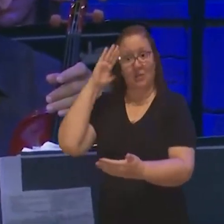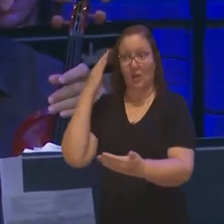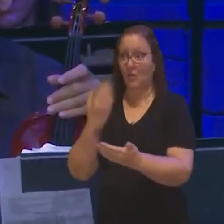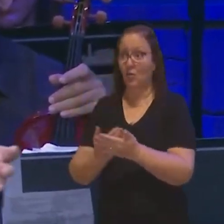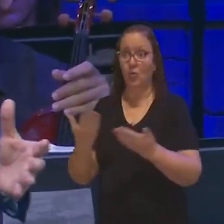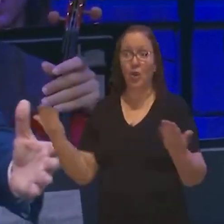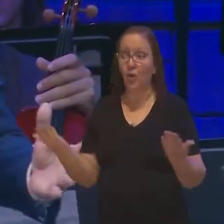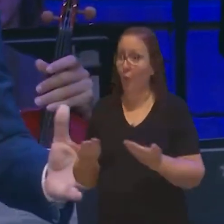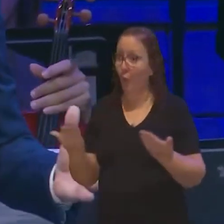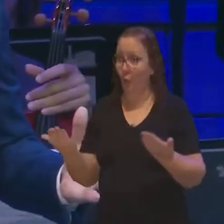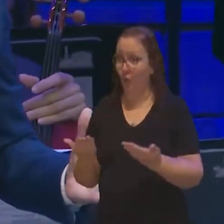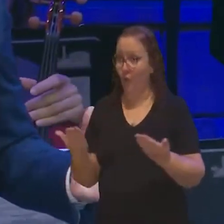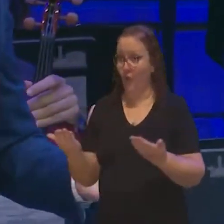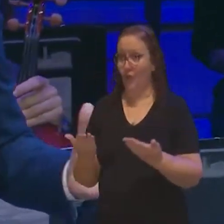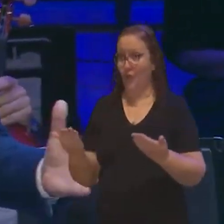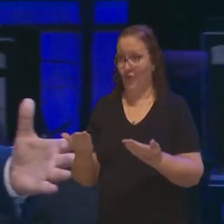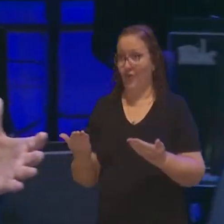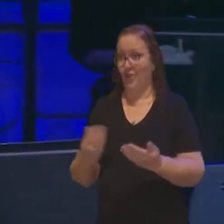futuro.